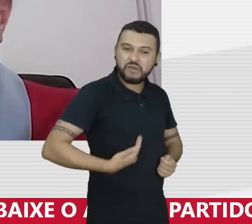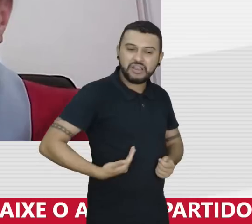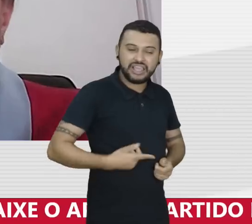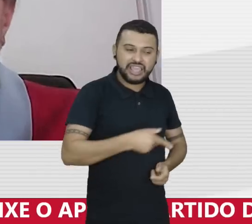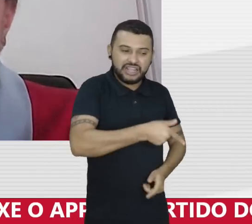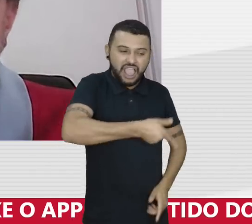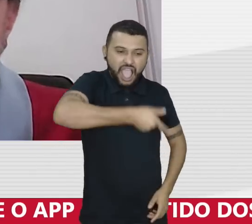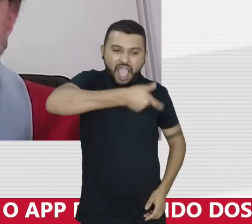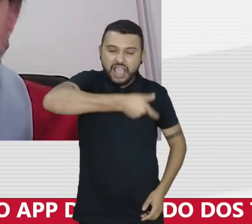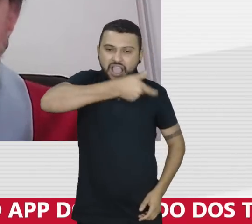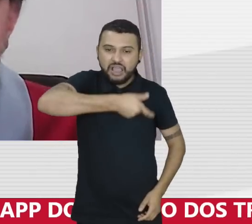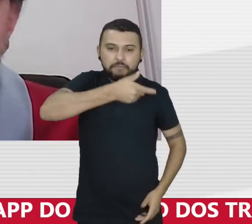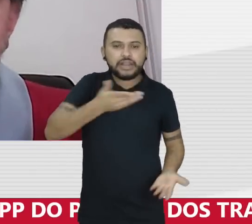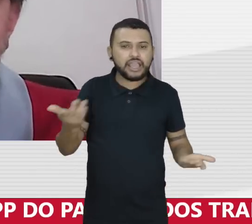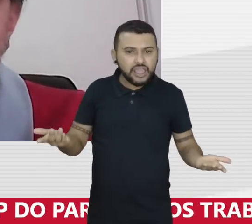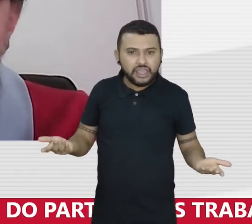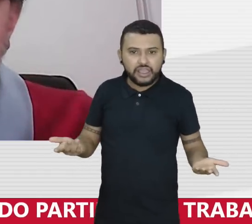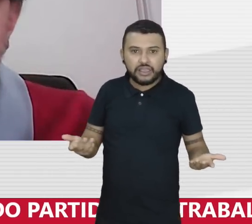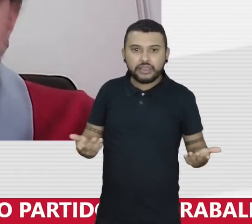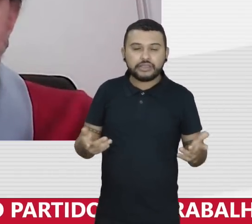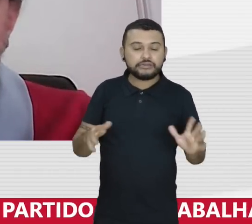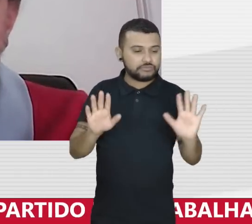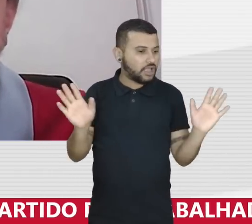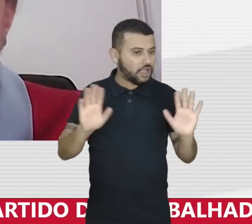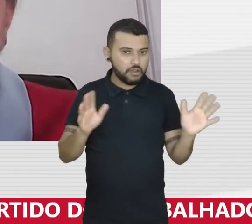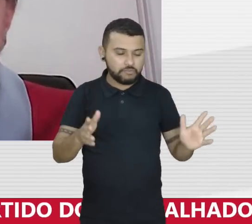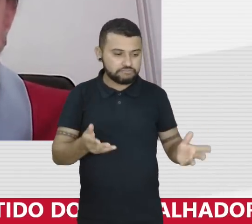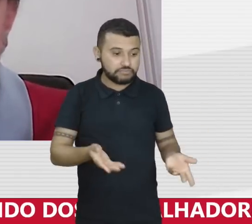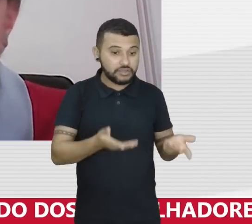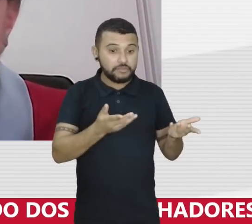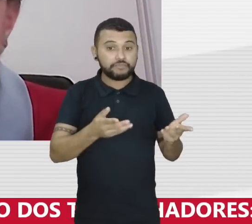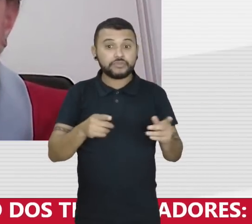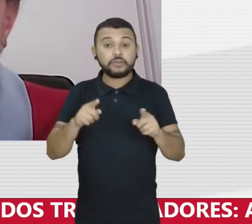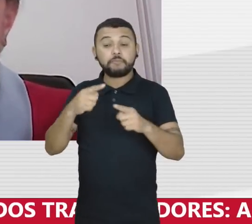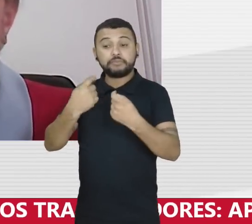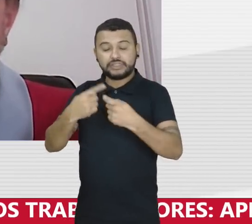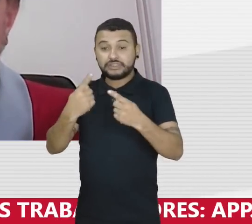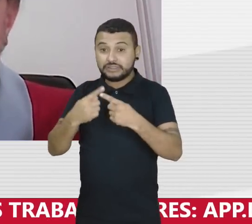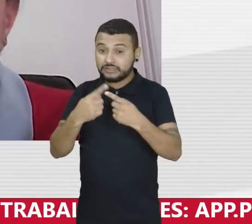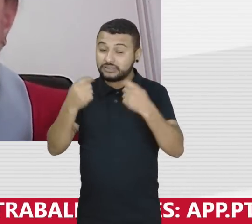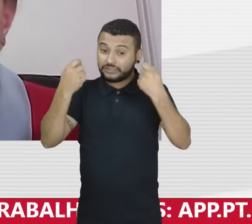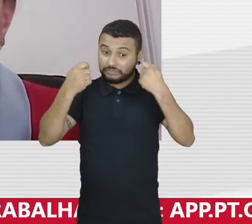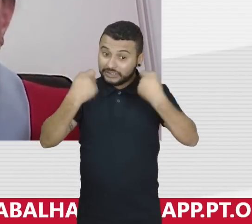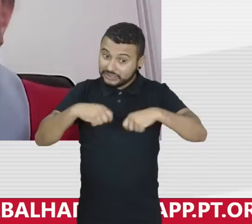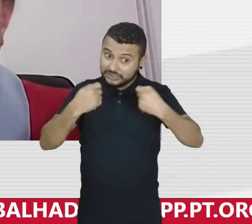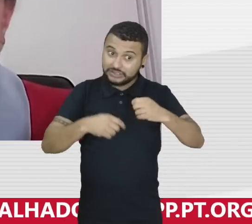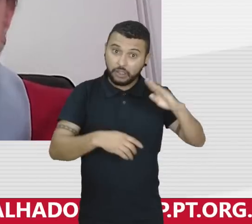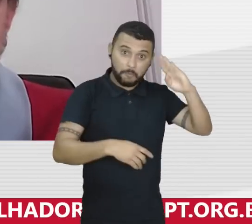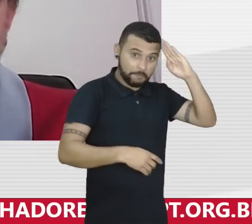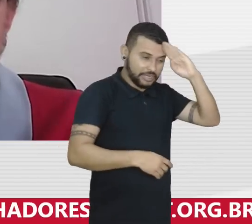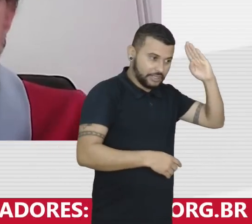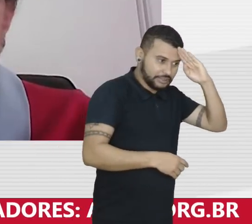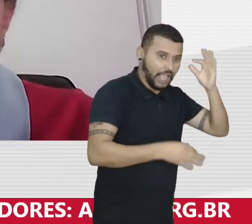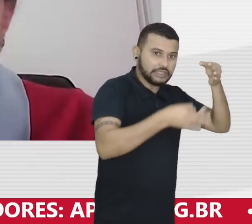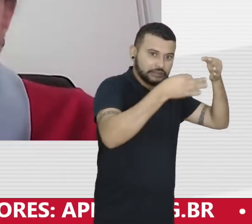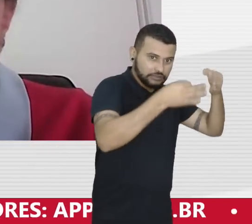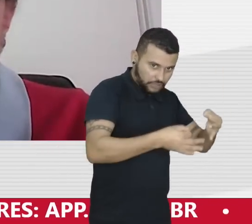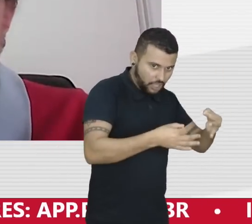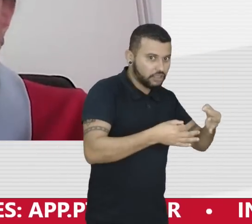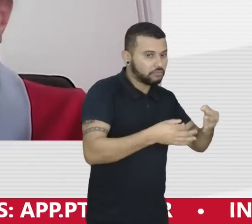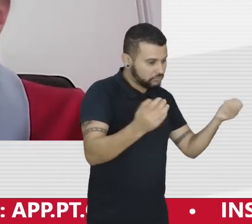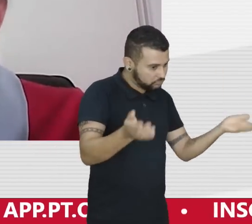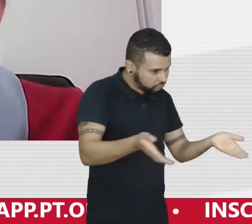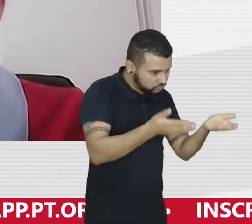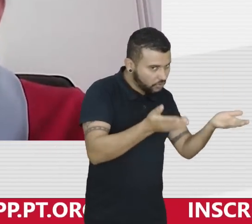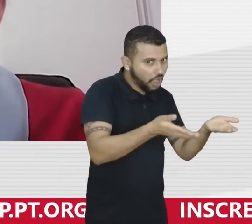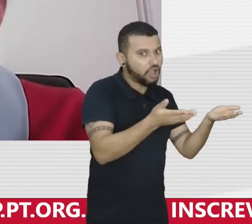melhor armados e mais arregimentados do que as próprias forças públicas de segurança.